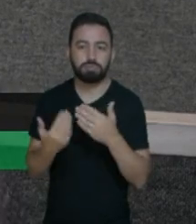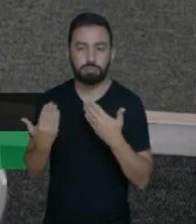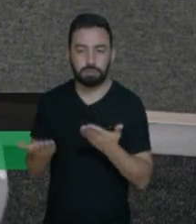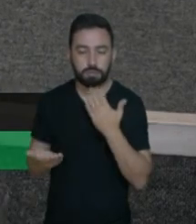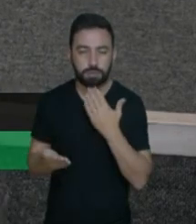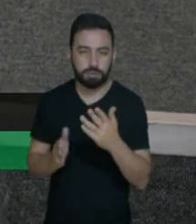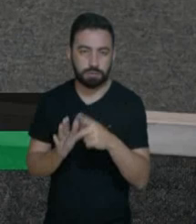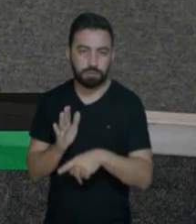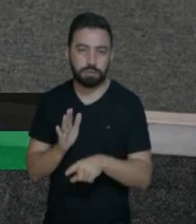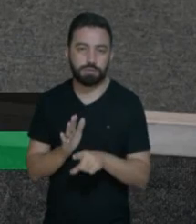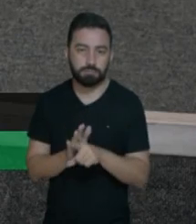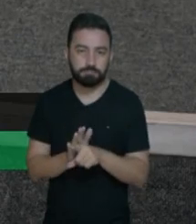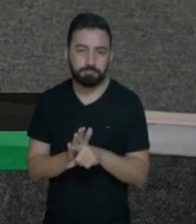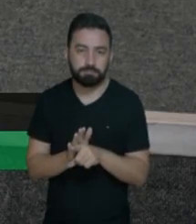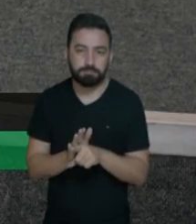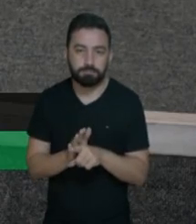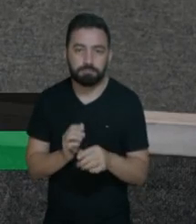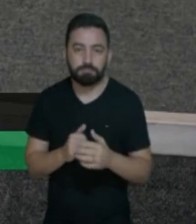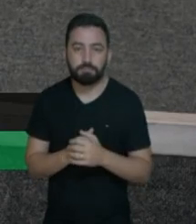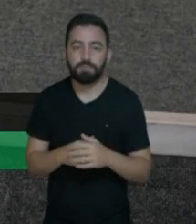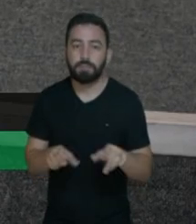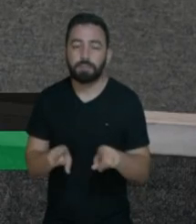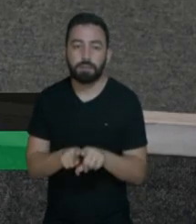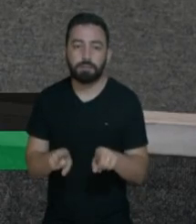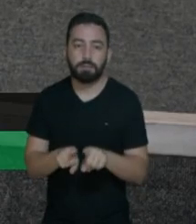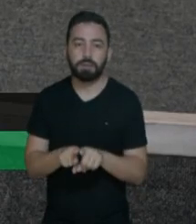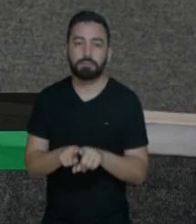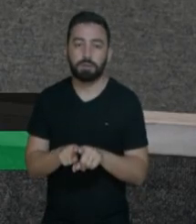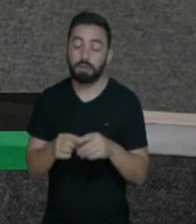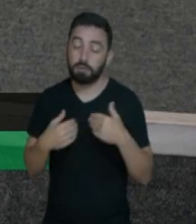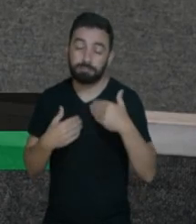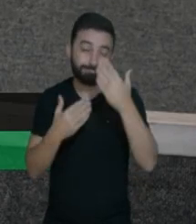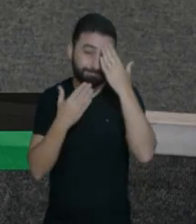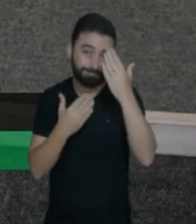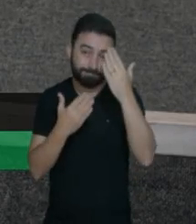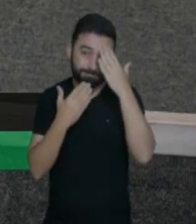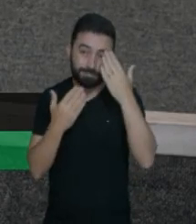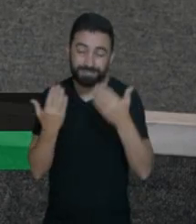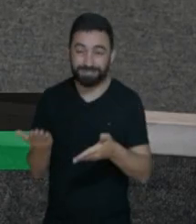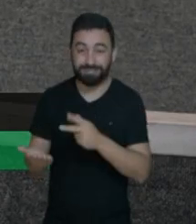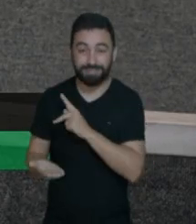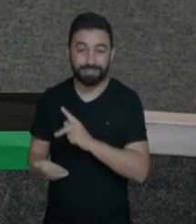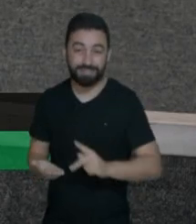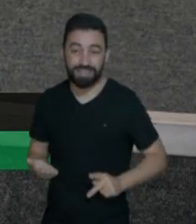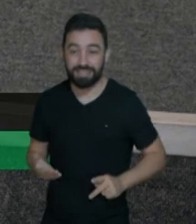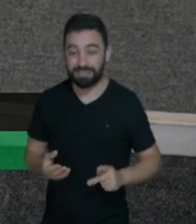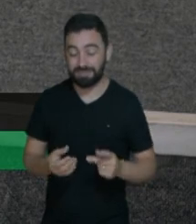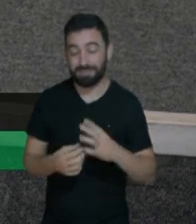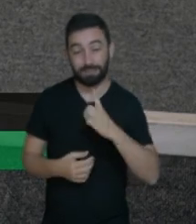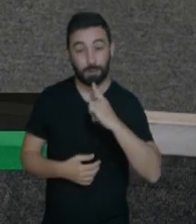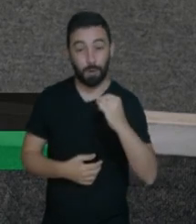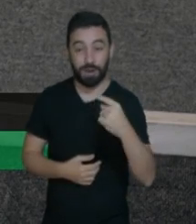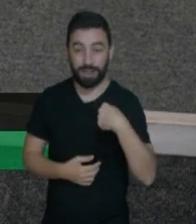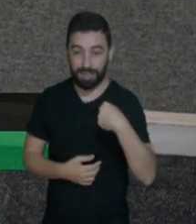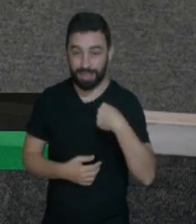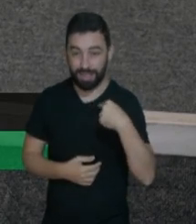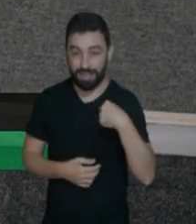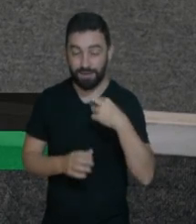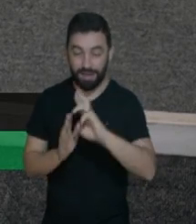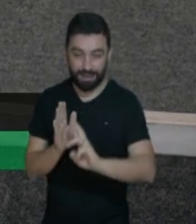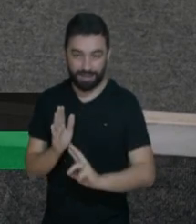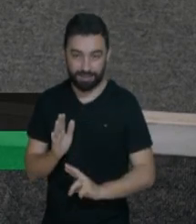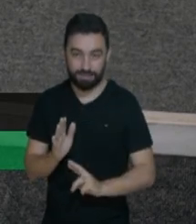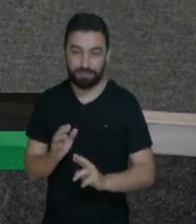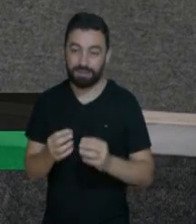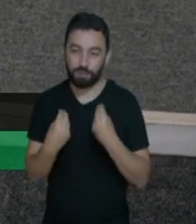projeto de lei faço aqui também uma um agradecimento ao nosso Presidente por ter me designado o relator dessa matéria trata-se da doação